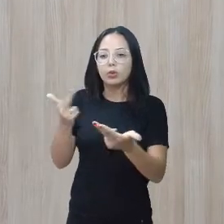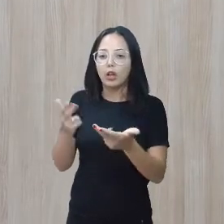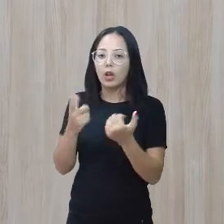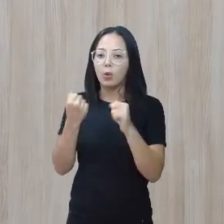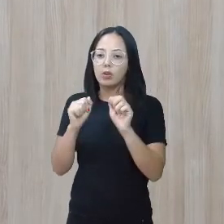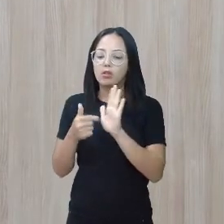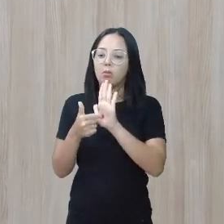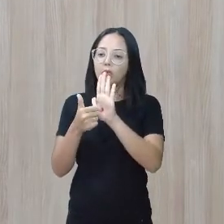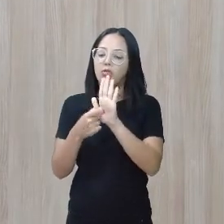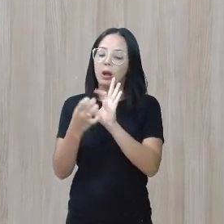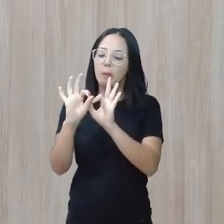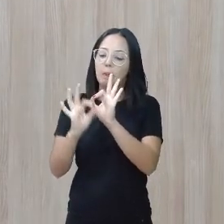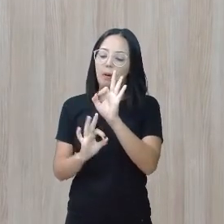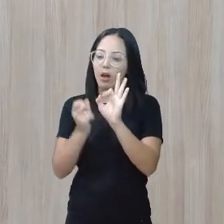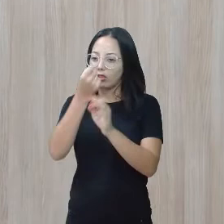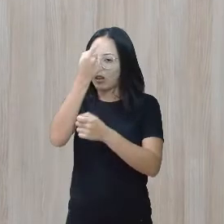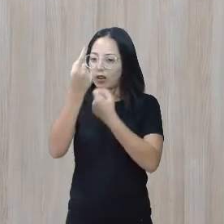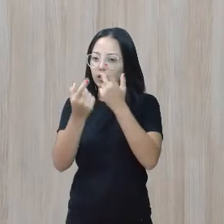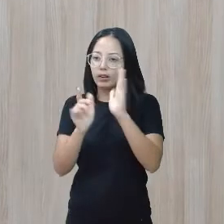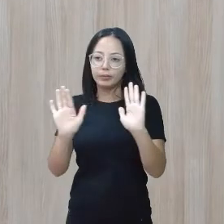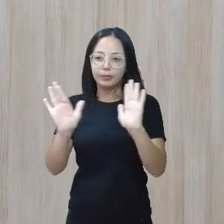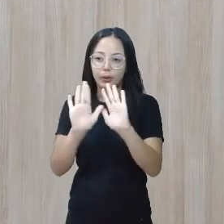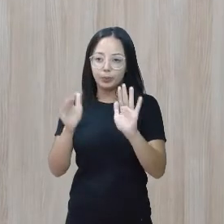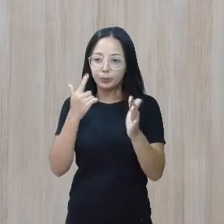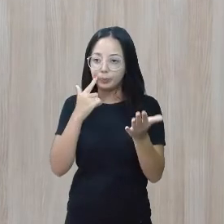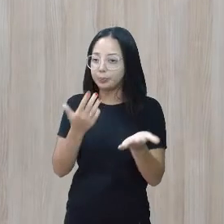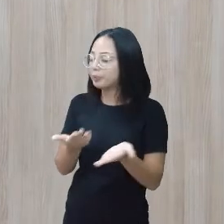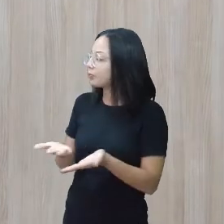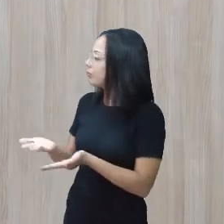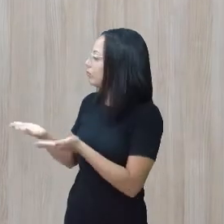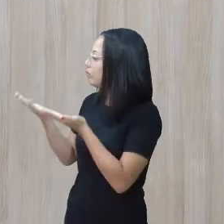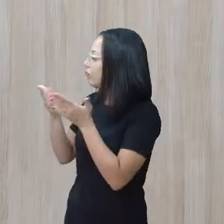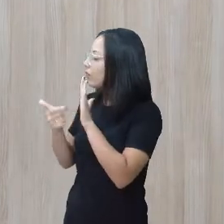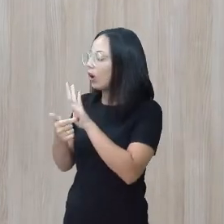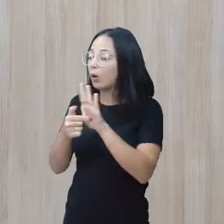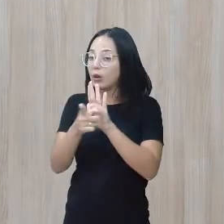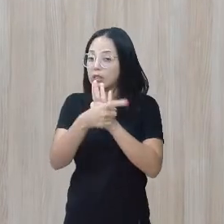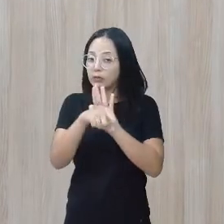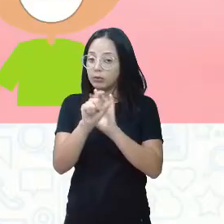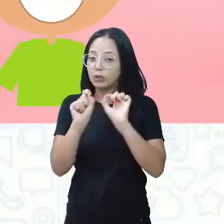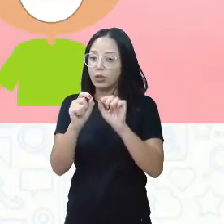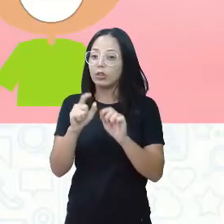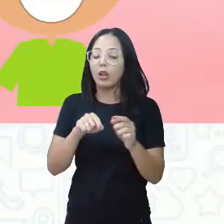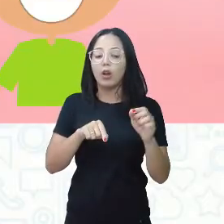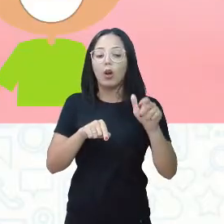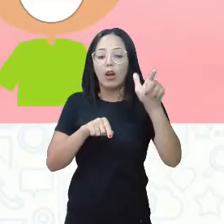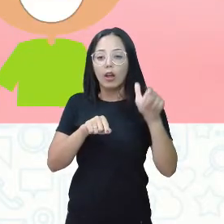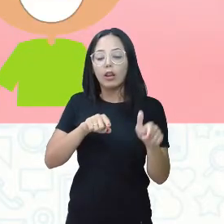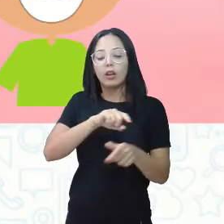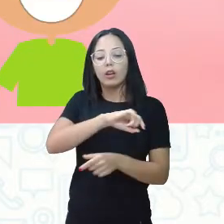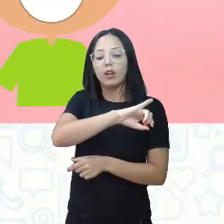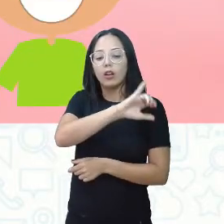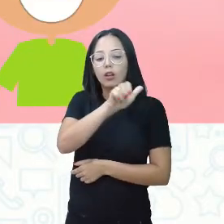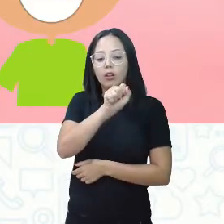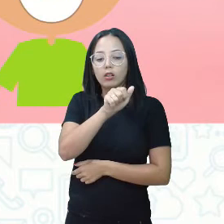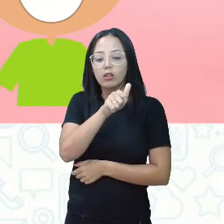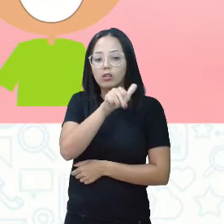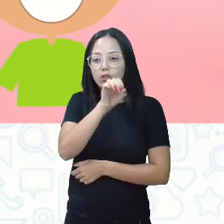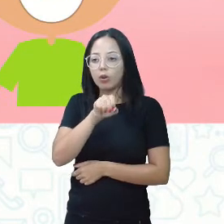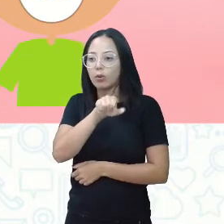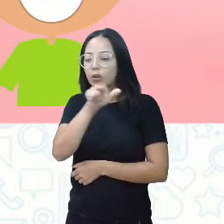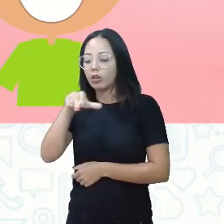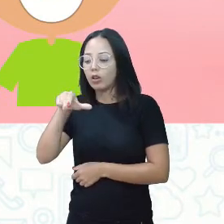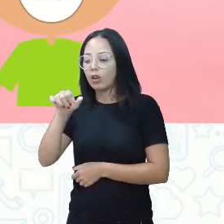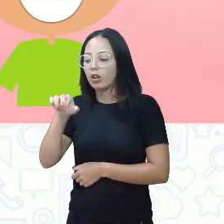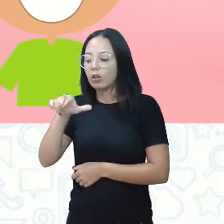precise expor ideias. Ó, eu trouxe um exemplo aqui, ó. A gente tem o João e o Antônio conversando e o João diz